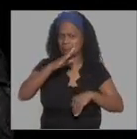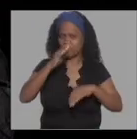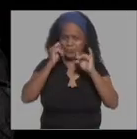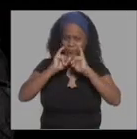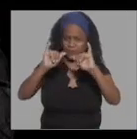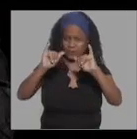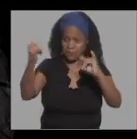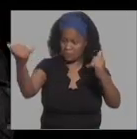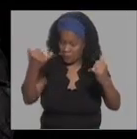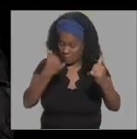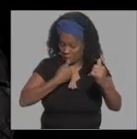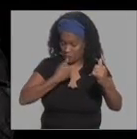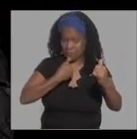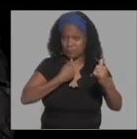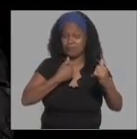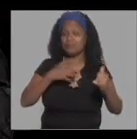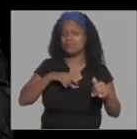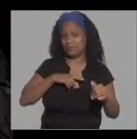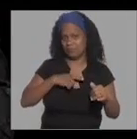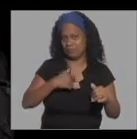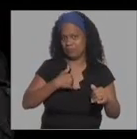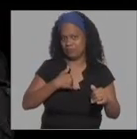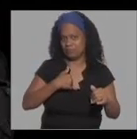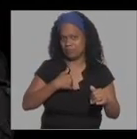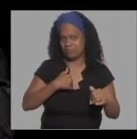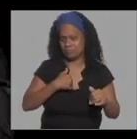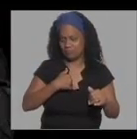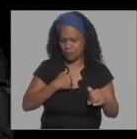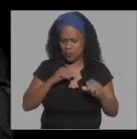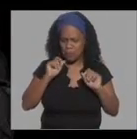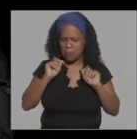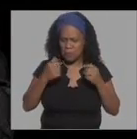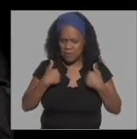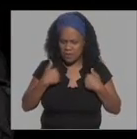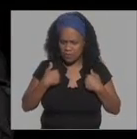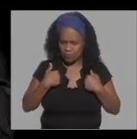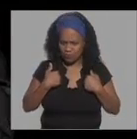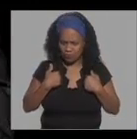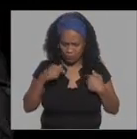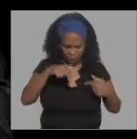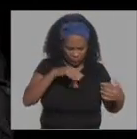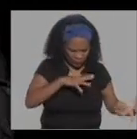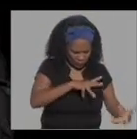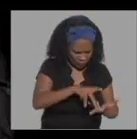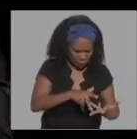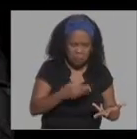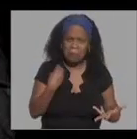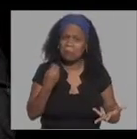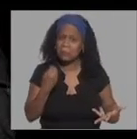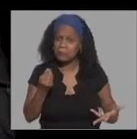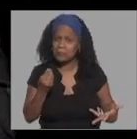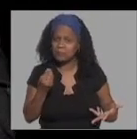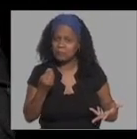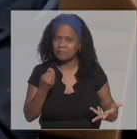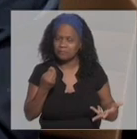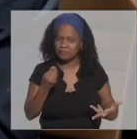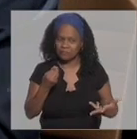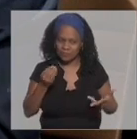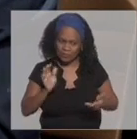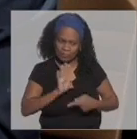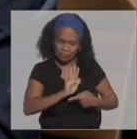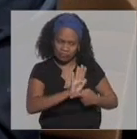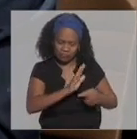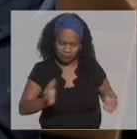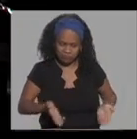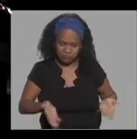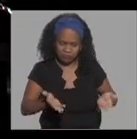e dizer para mim mesmo é com a função do mundo da minha vida da minha vinda ao mundo e se deu mais energia